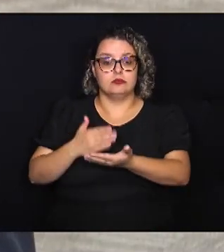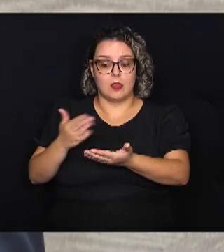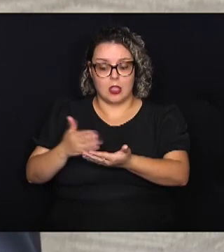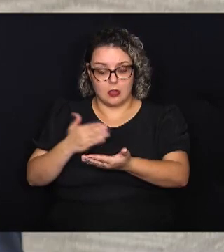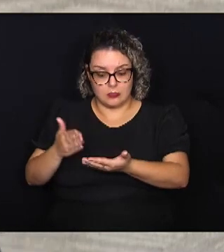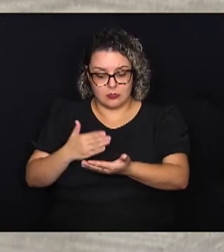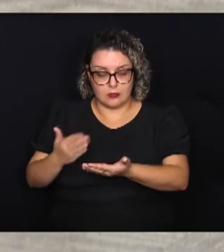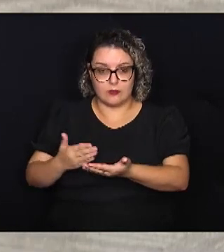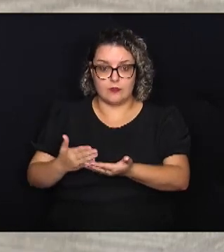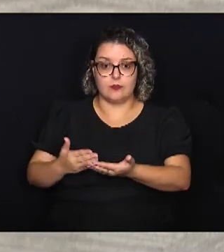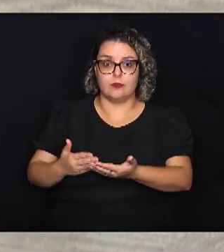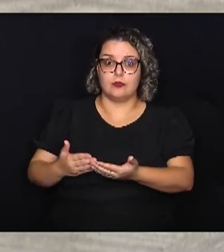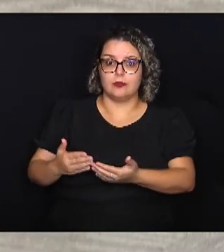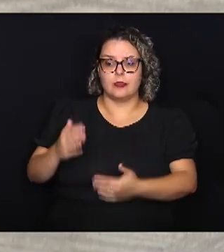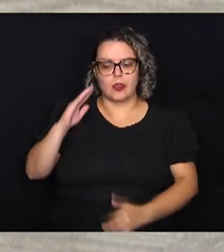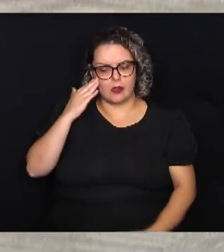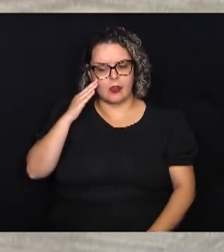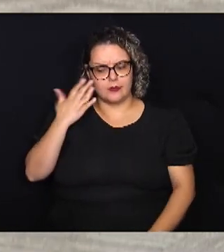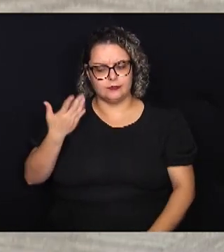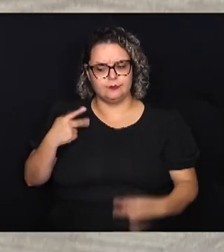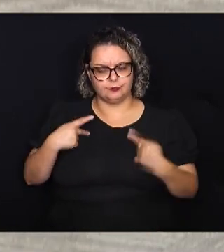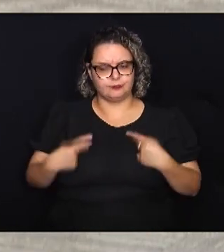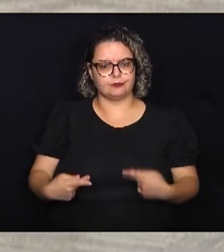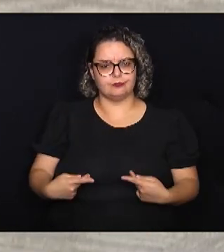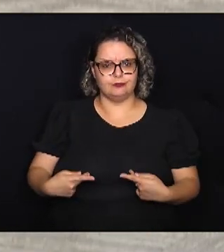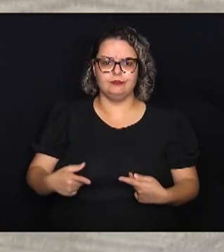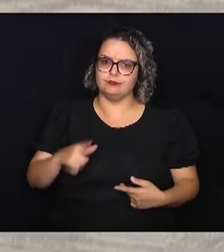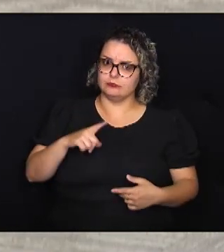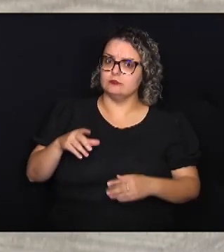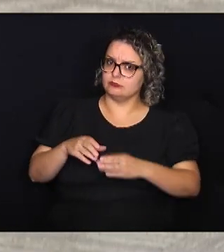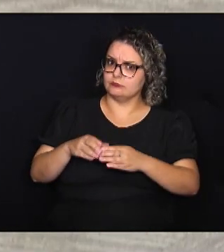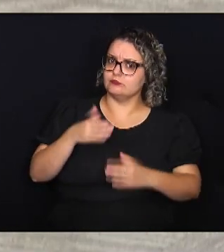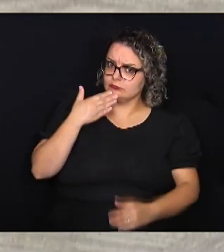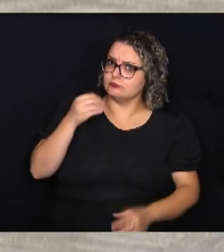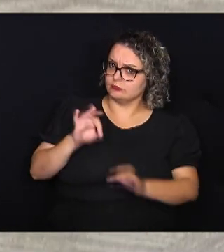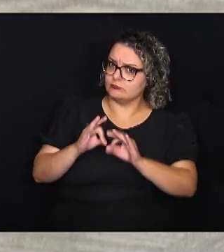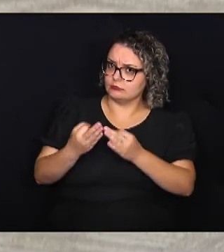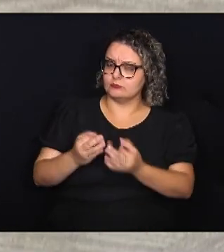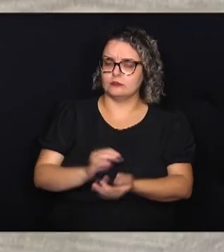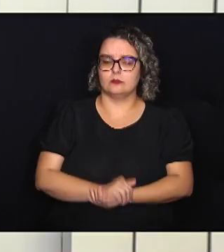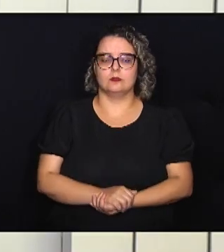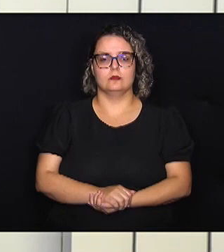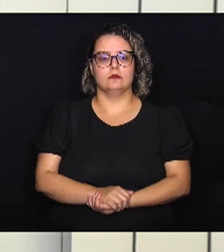esse posicionamento e passa a ter um convívio melhor familiar.